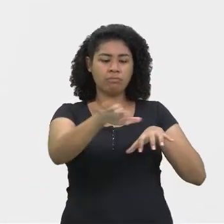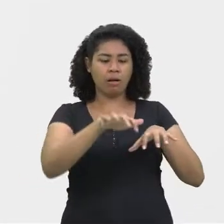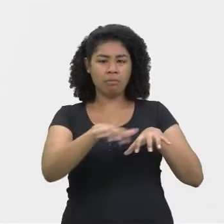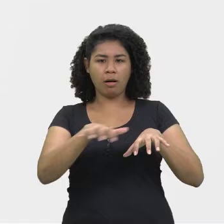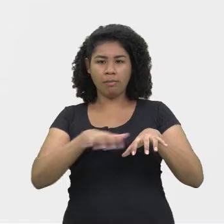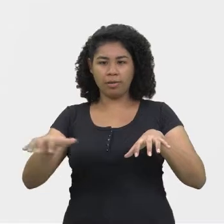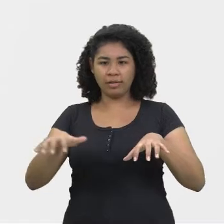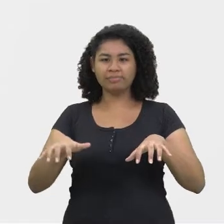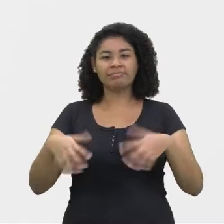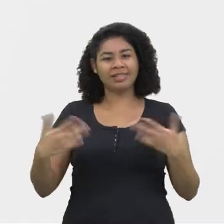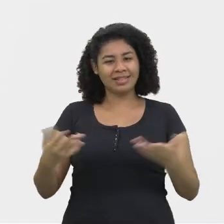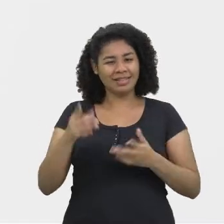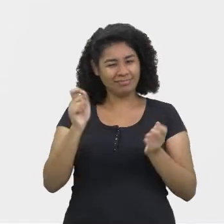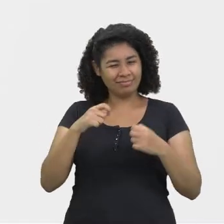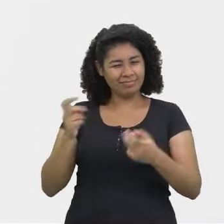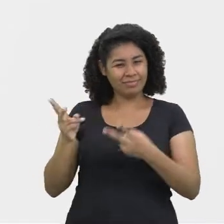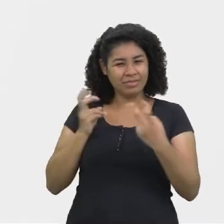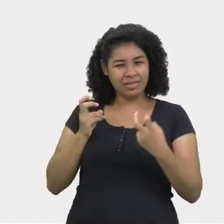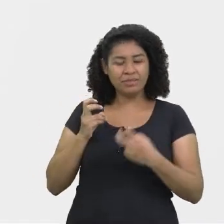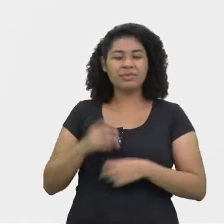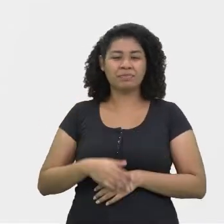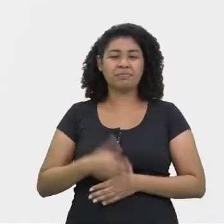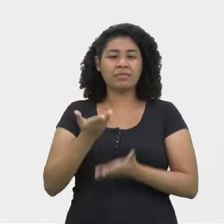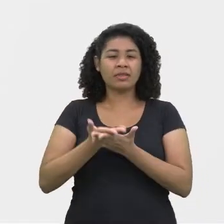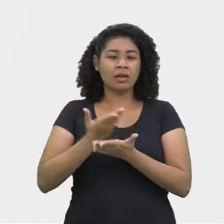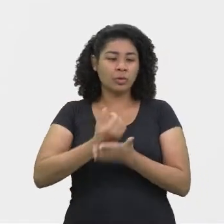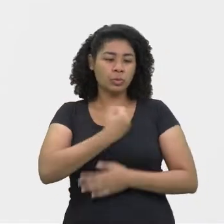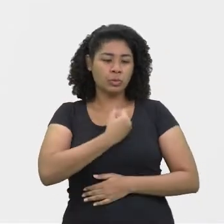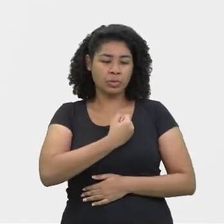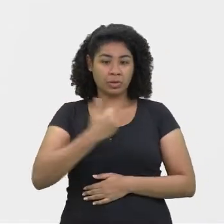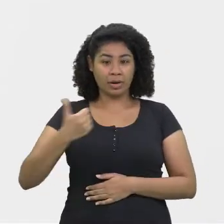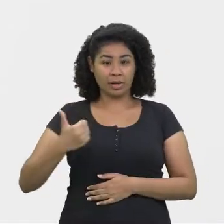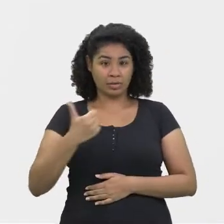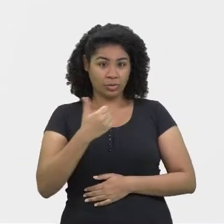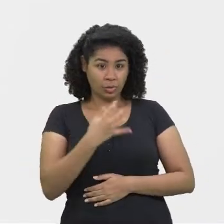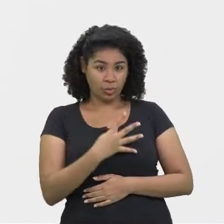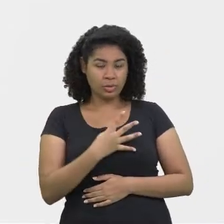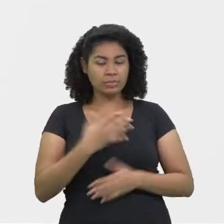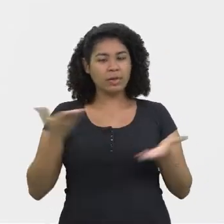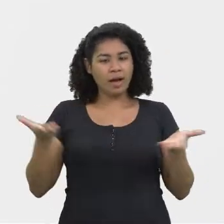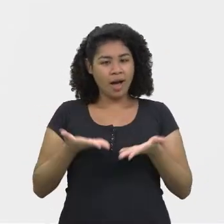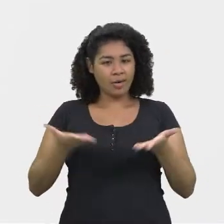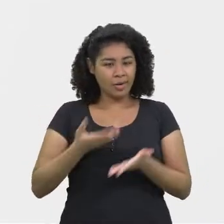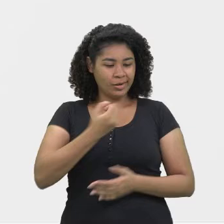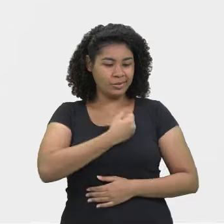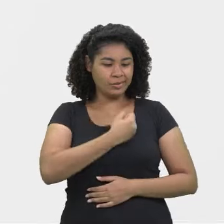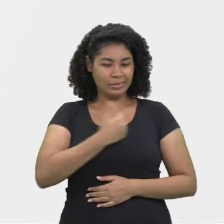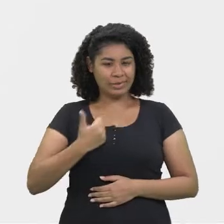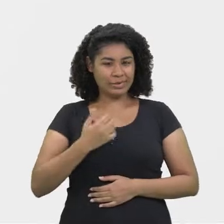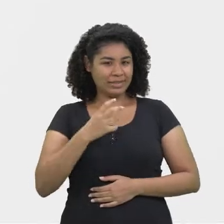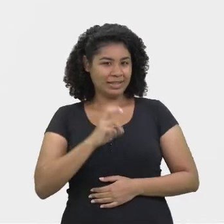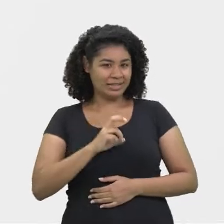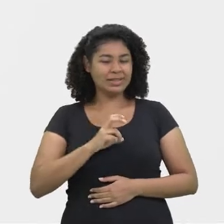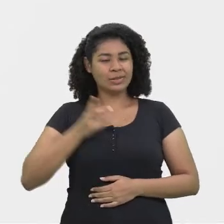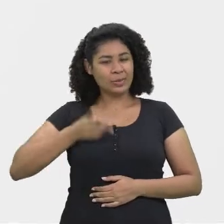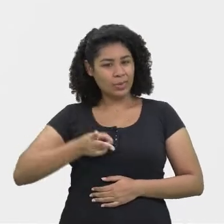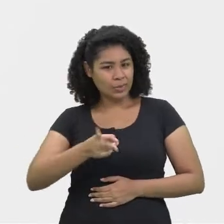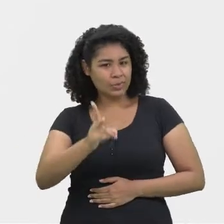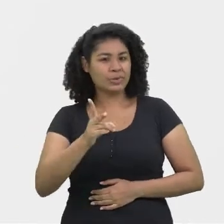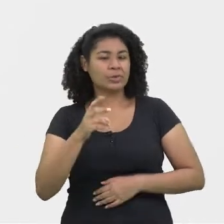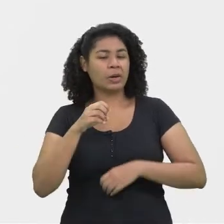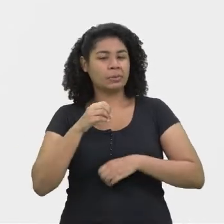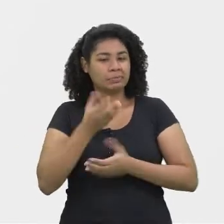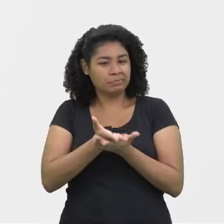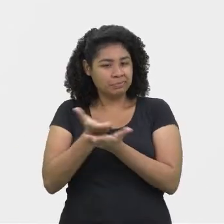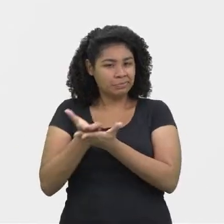vamos dar continuidade à nossa aula de número 14. A gente falou lá sobre a questão, né, dos primeiros reformadores, o que foi a